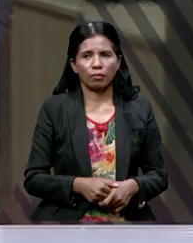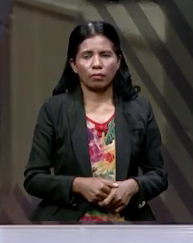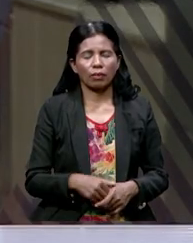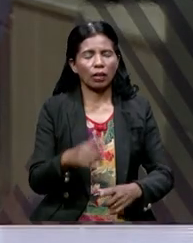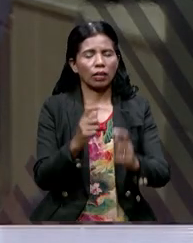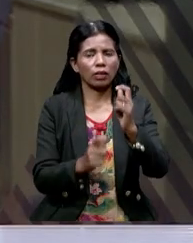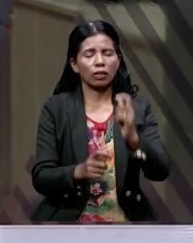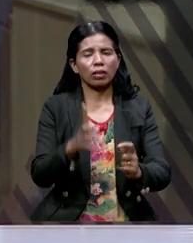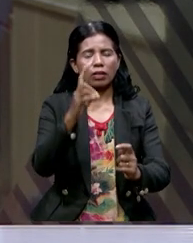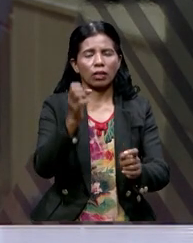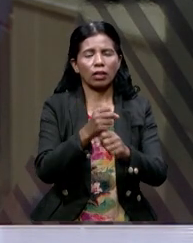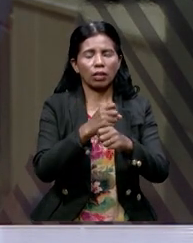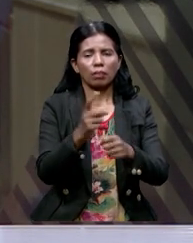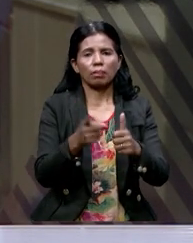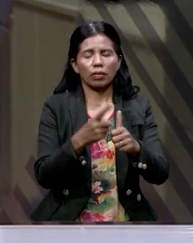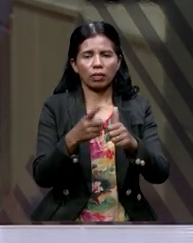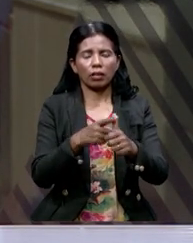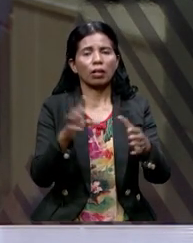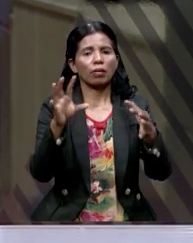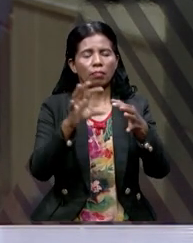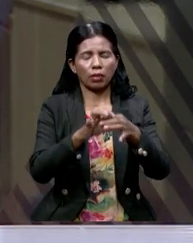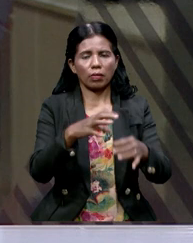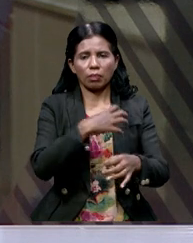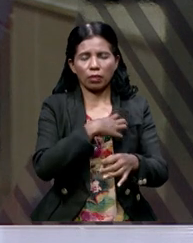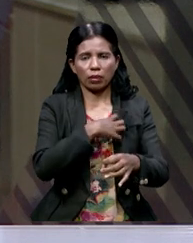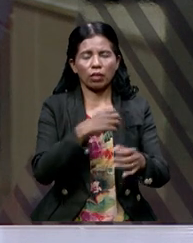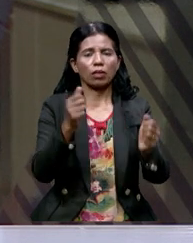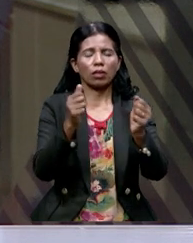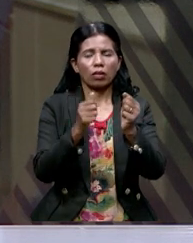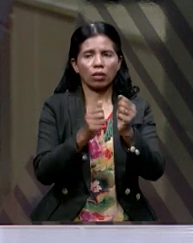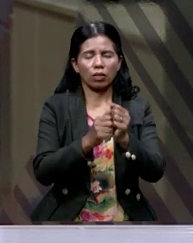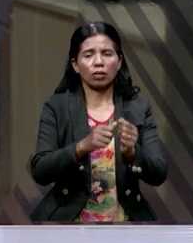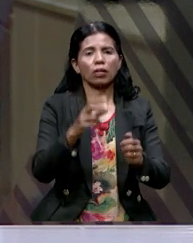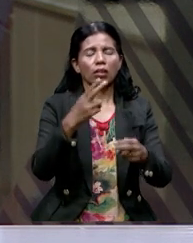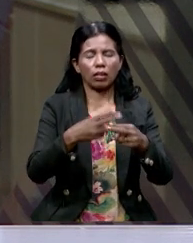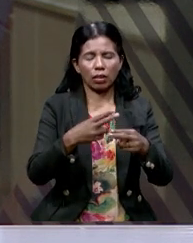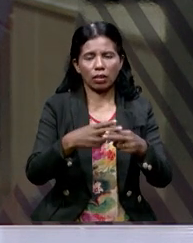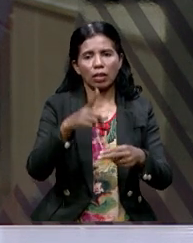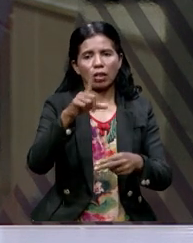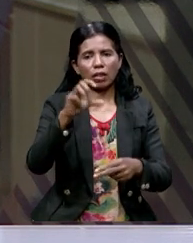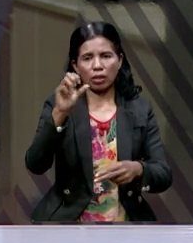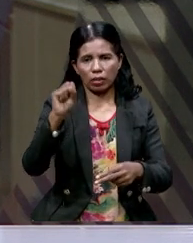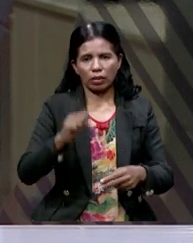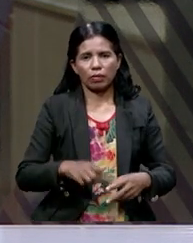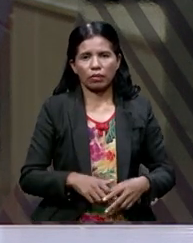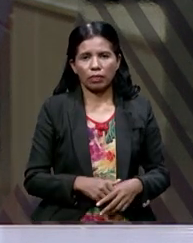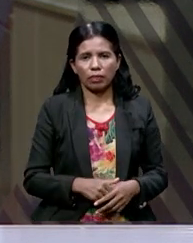Tribunal Dili hal o primeiro interrogatório ba membro penitele o inicial LS.